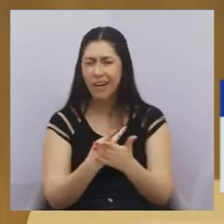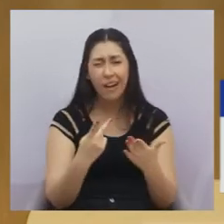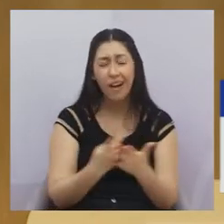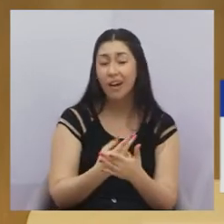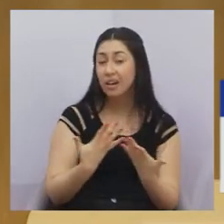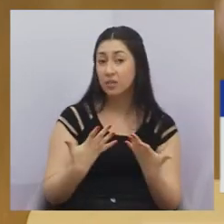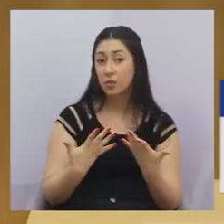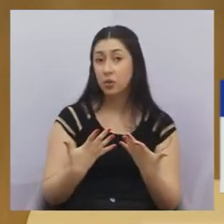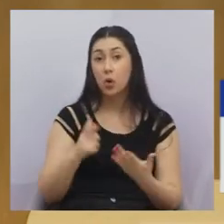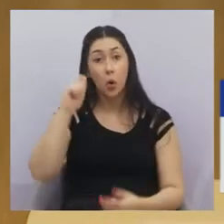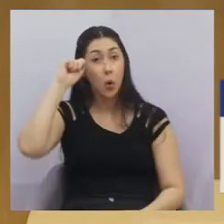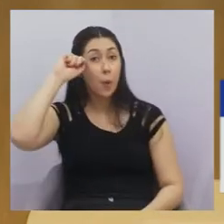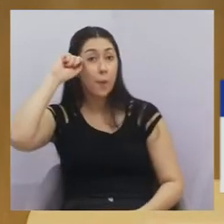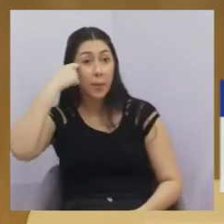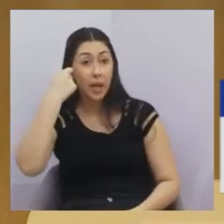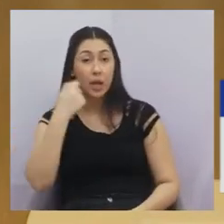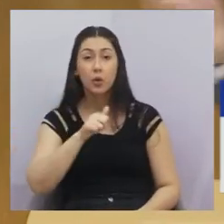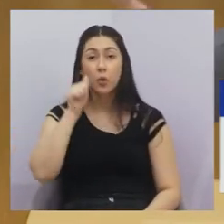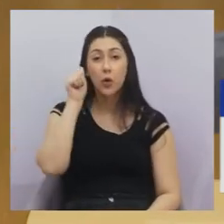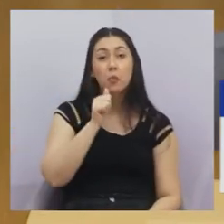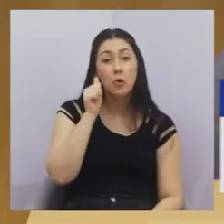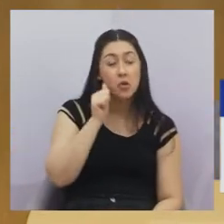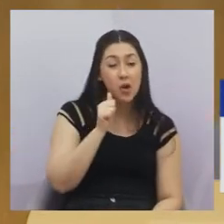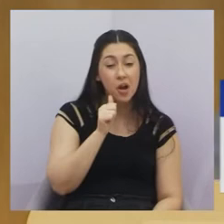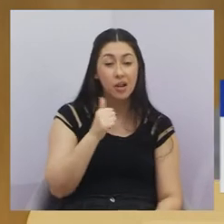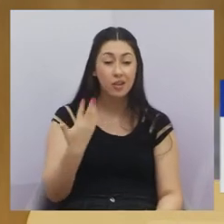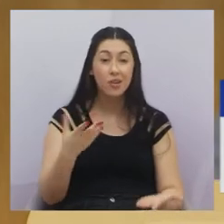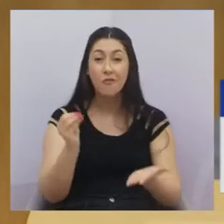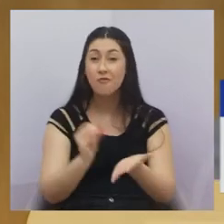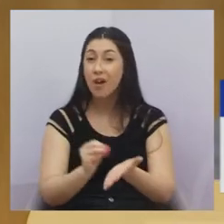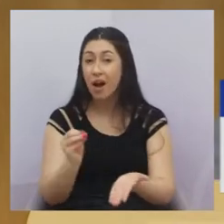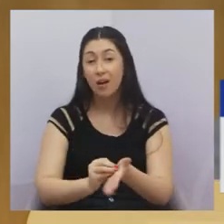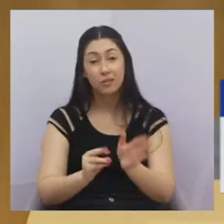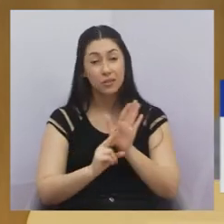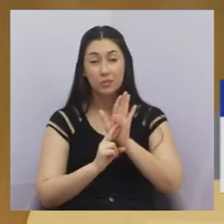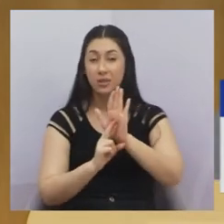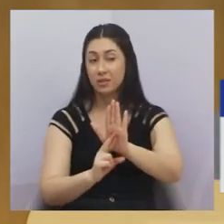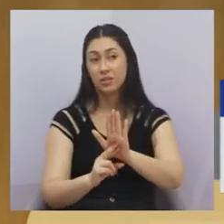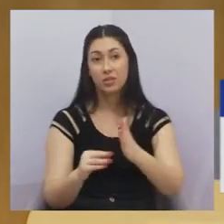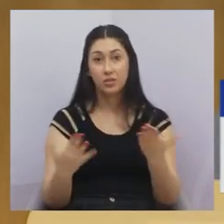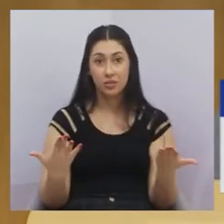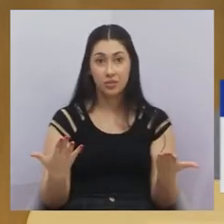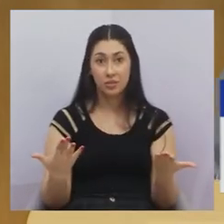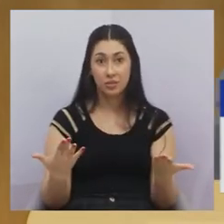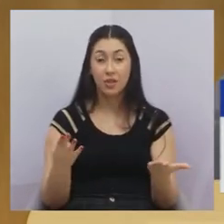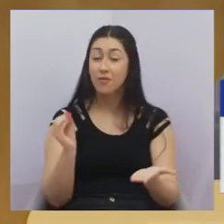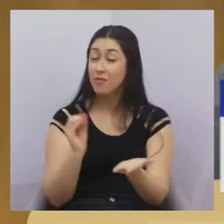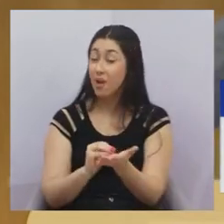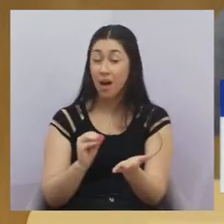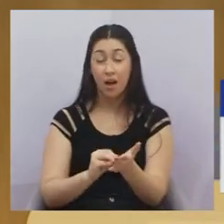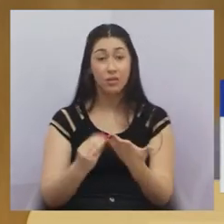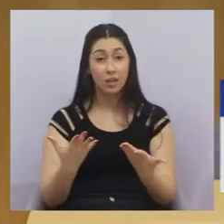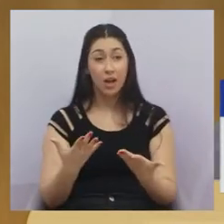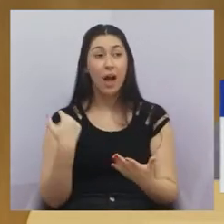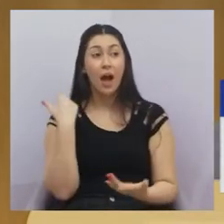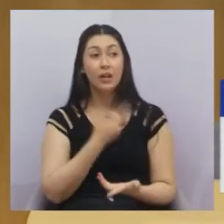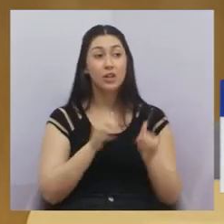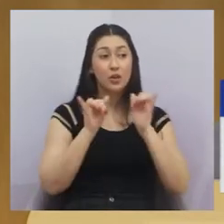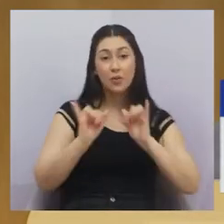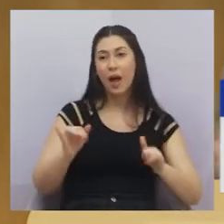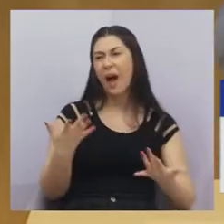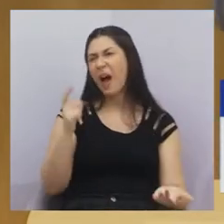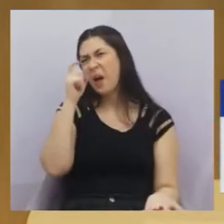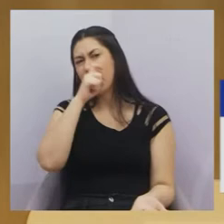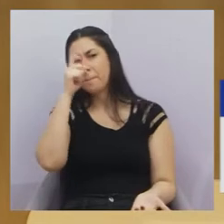negros ocupam, que as mulheres ocupam, em relação à sociedade. Não há. Não há como a gente dizer o